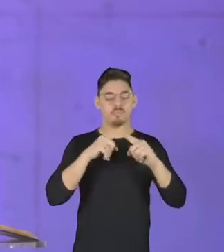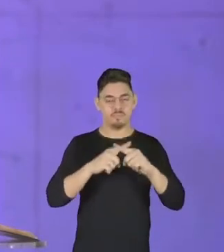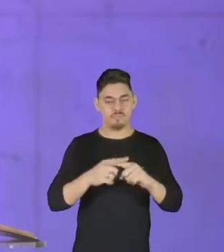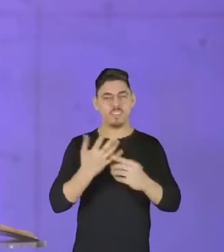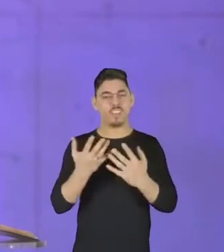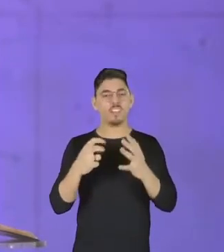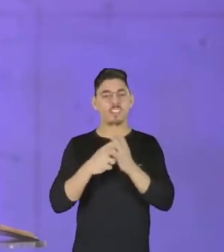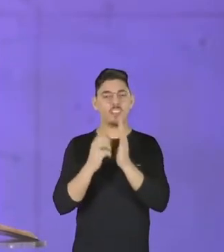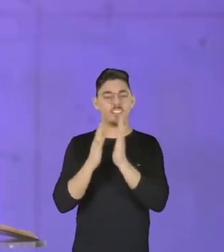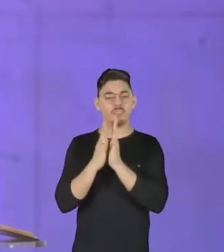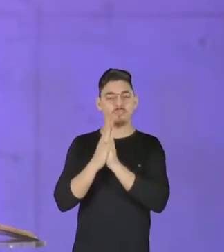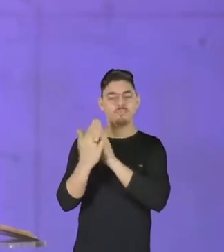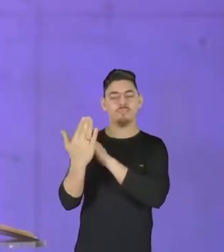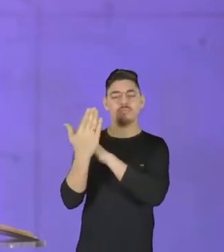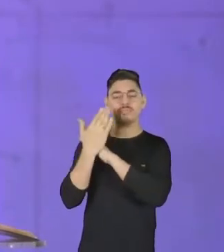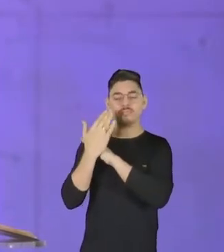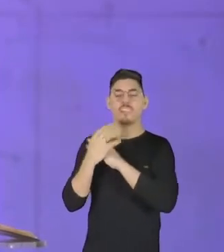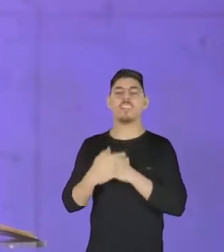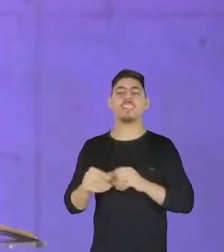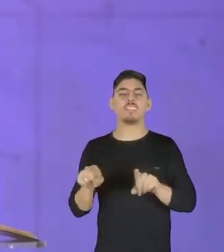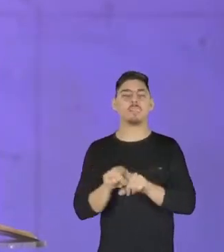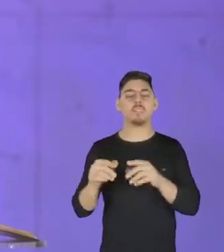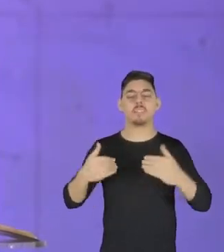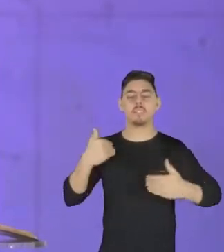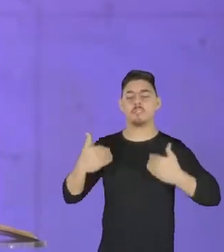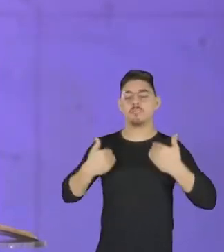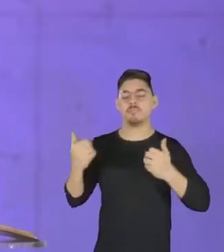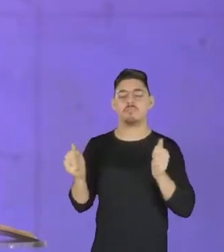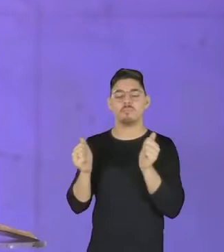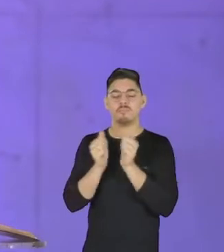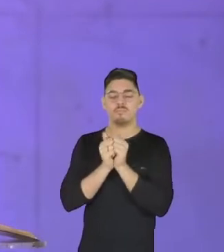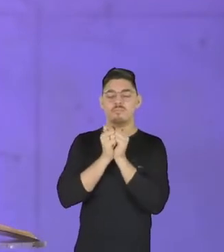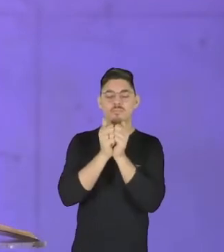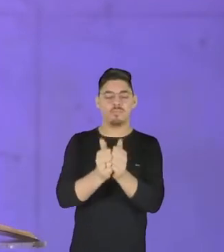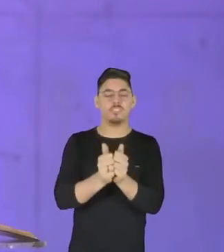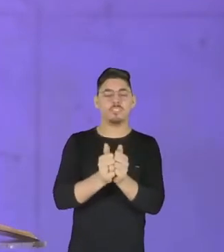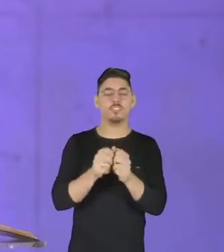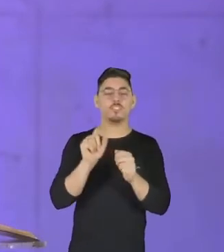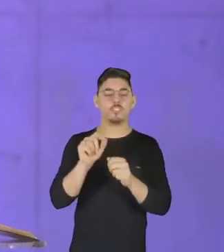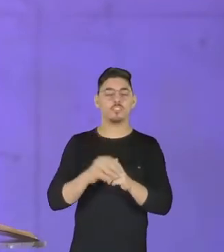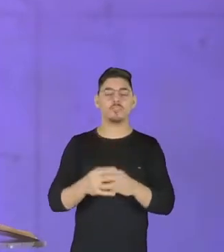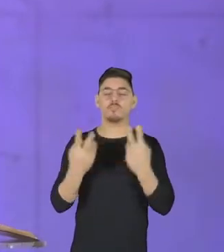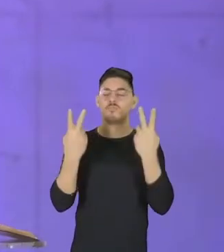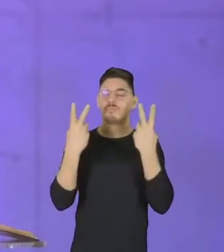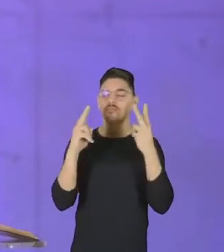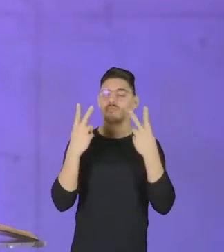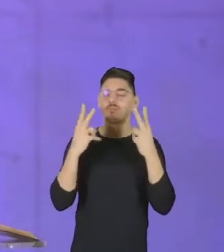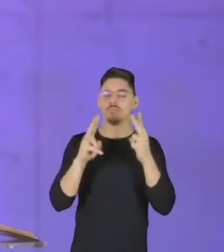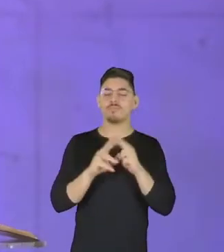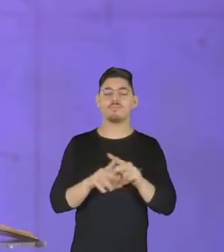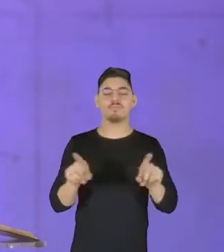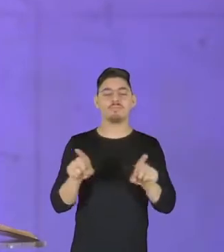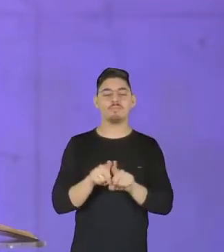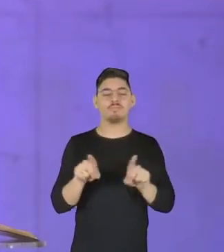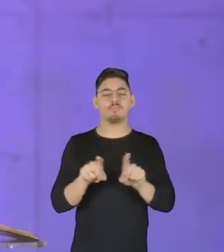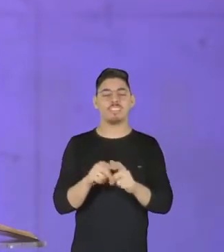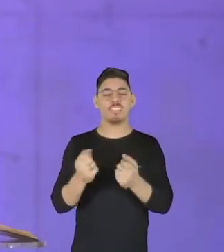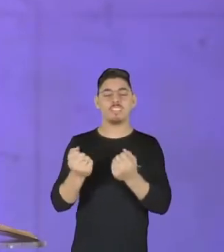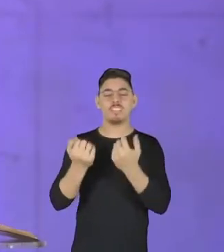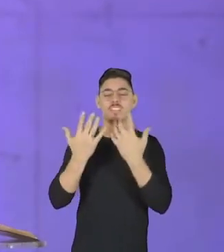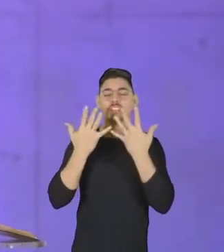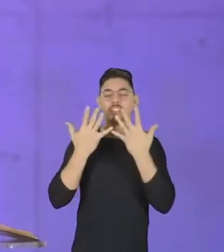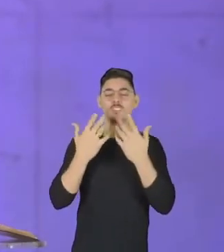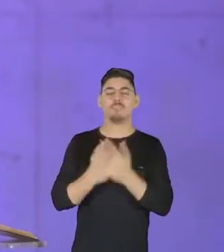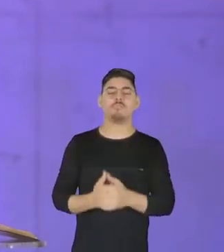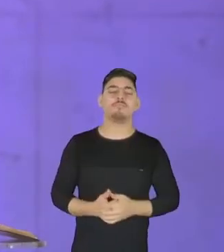ora por nós e que se alegra conosco com as nossas vitórias e também com as bênçãos